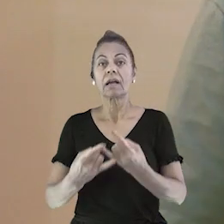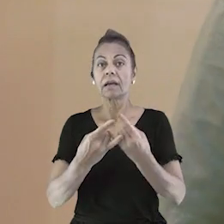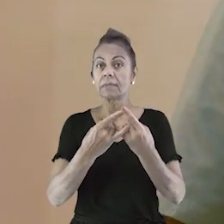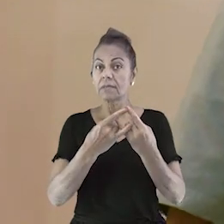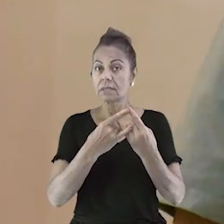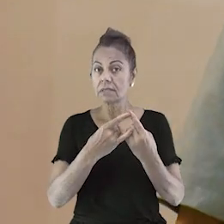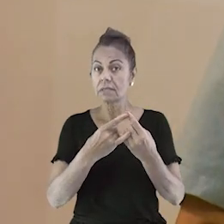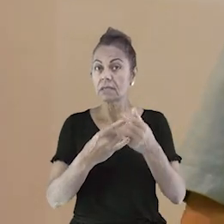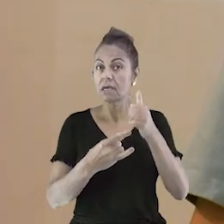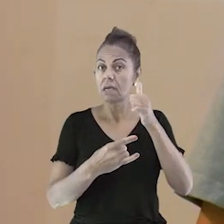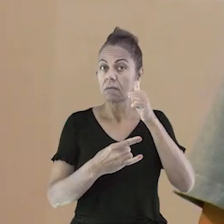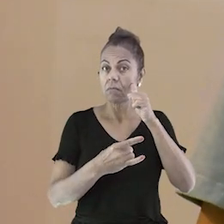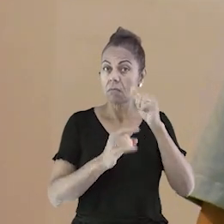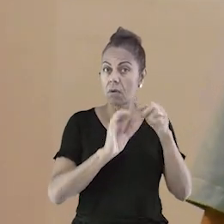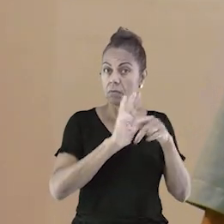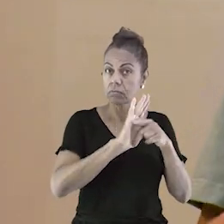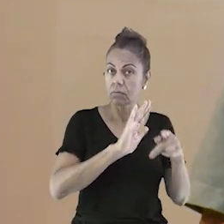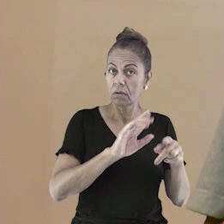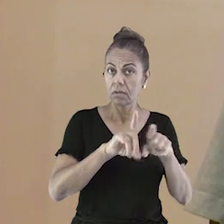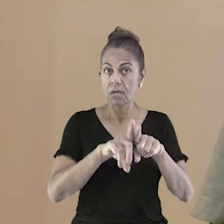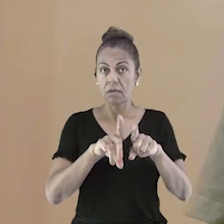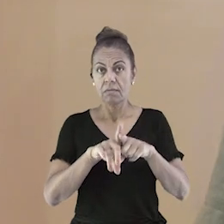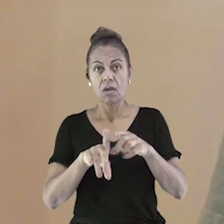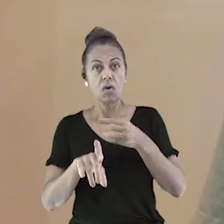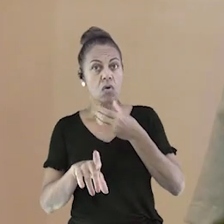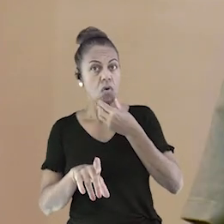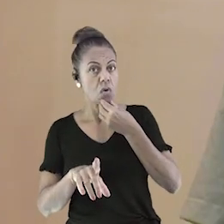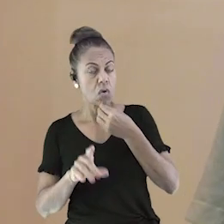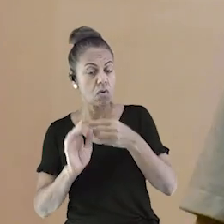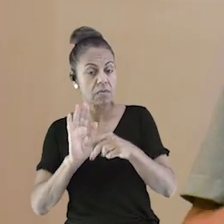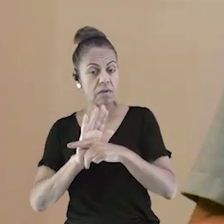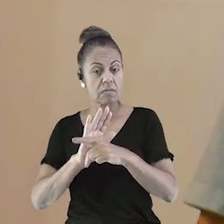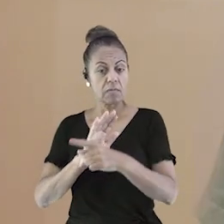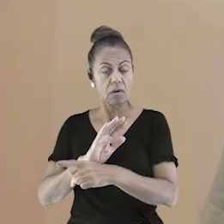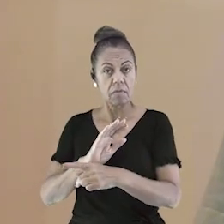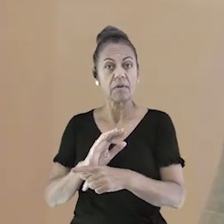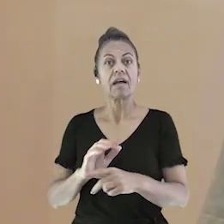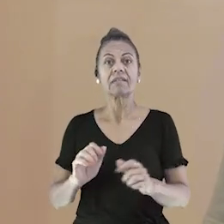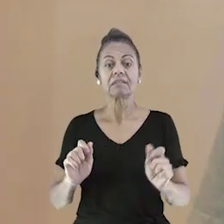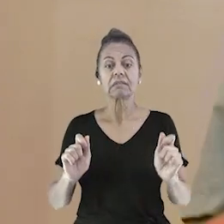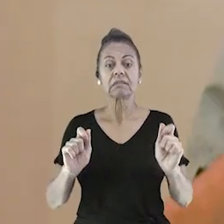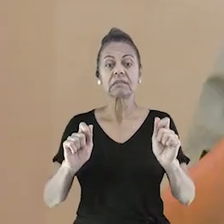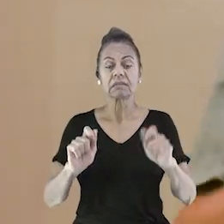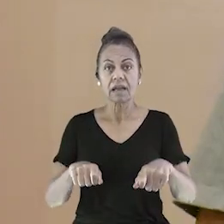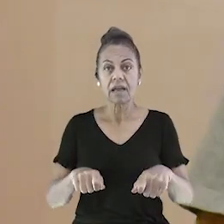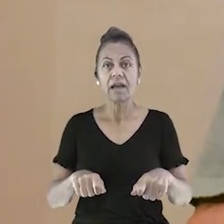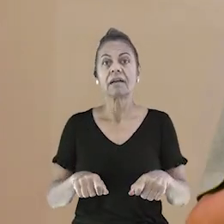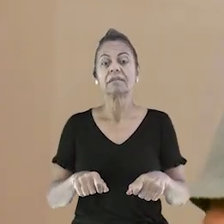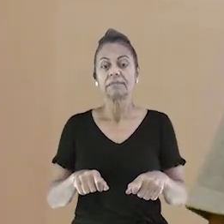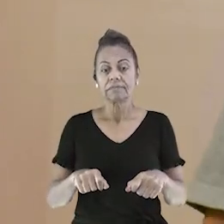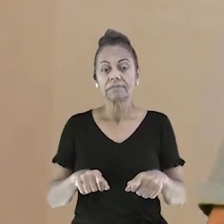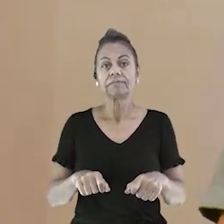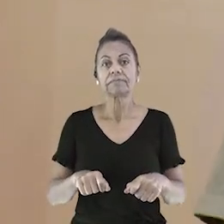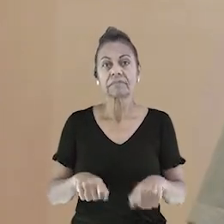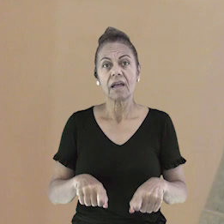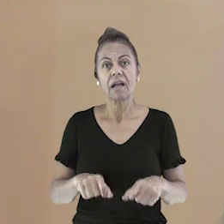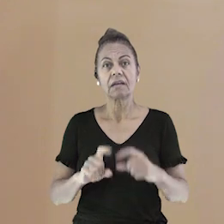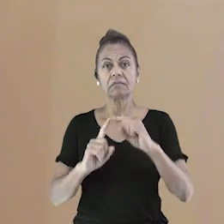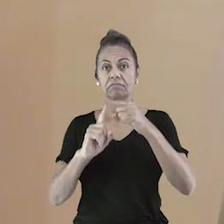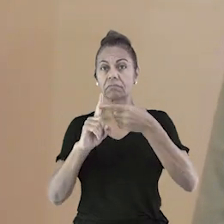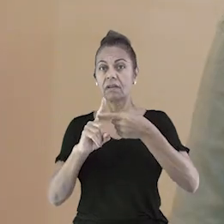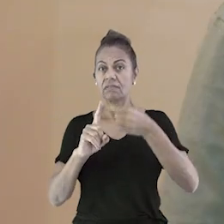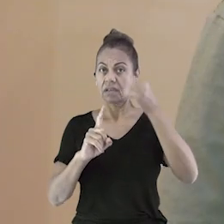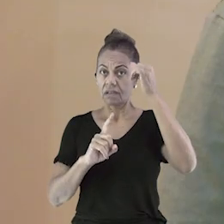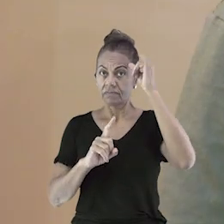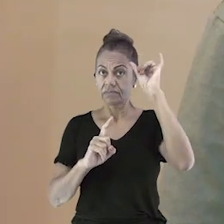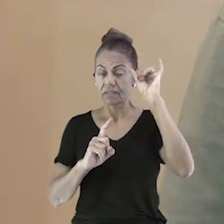a camisinha masculina e a feminina são os únicos métodos capazes também de prevenir as infecções sexualmente transmissíveis que a gente